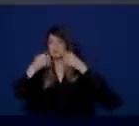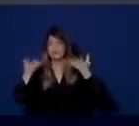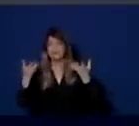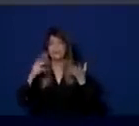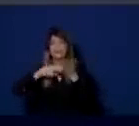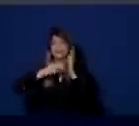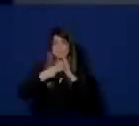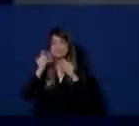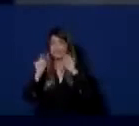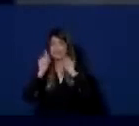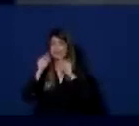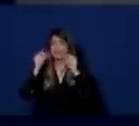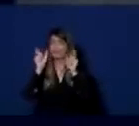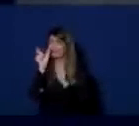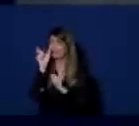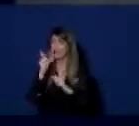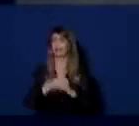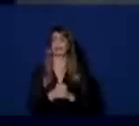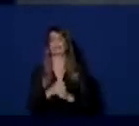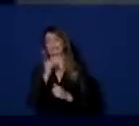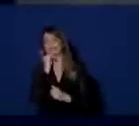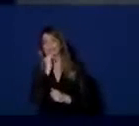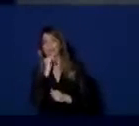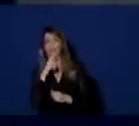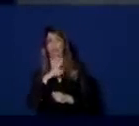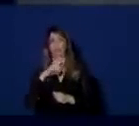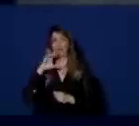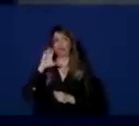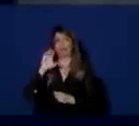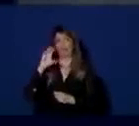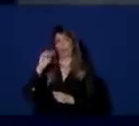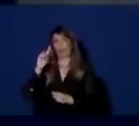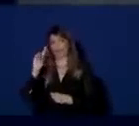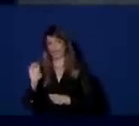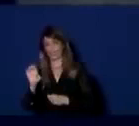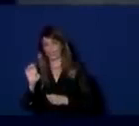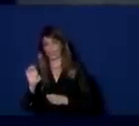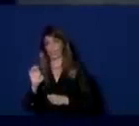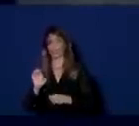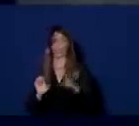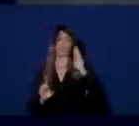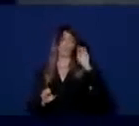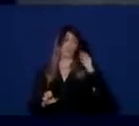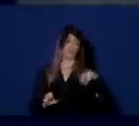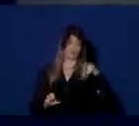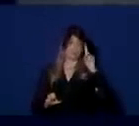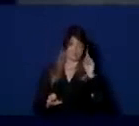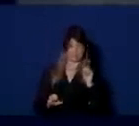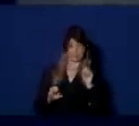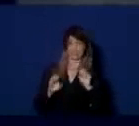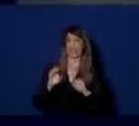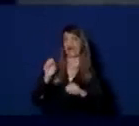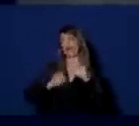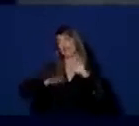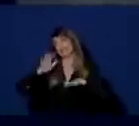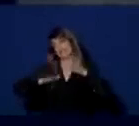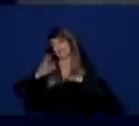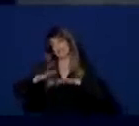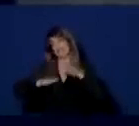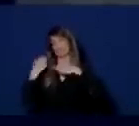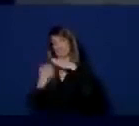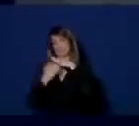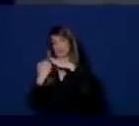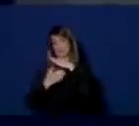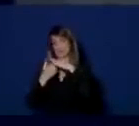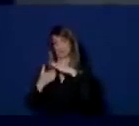busted convert? Então, você tem equity e você tem bonds. De vez em quando, a companhia, para se